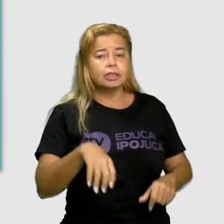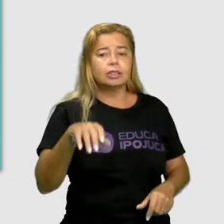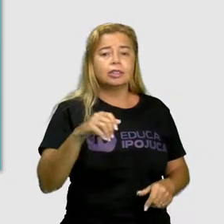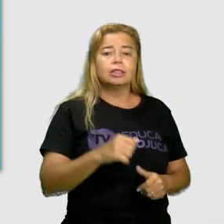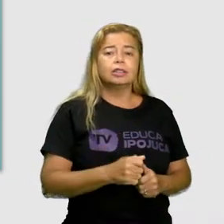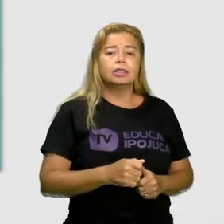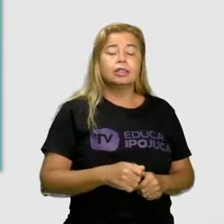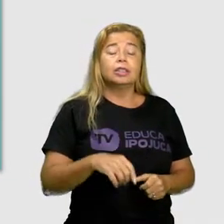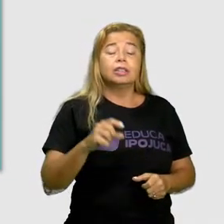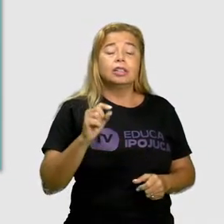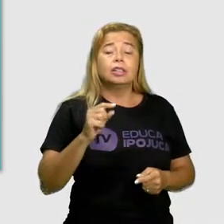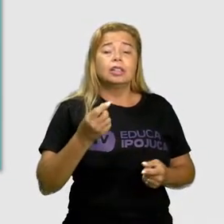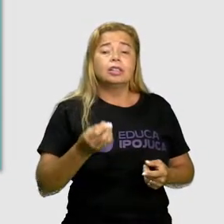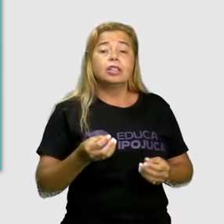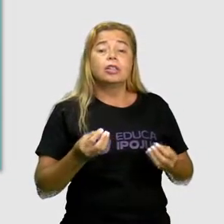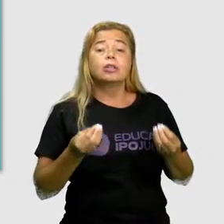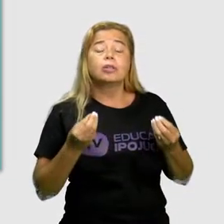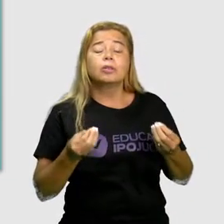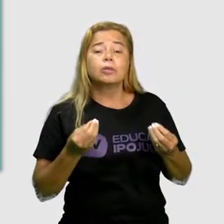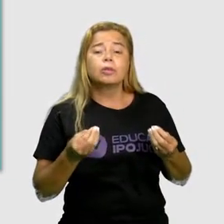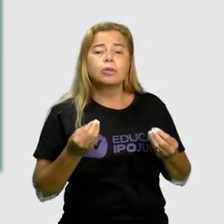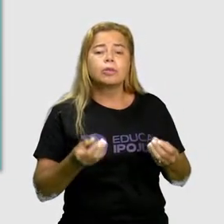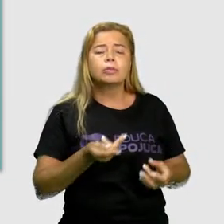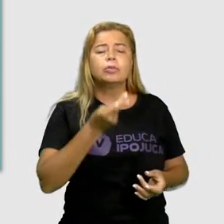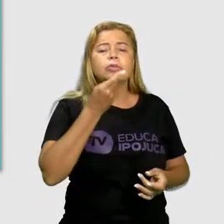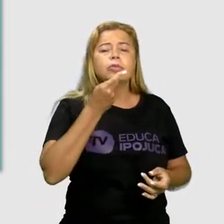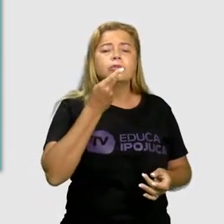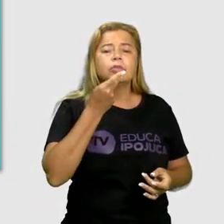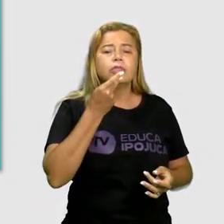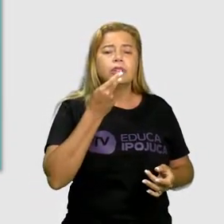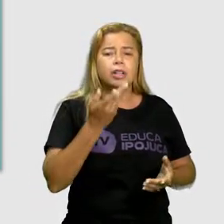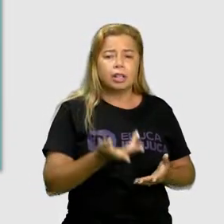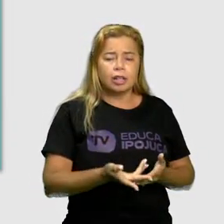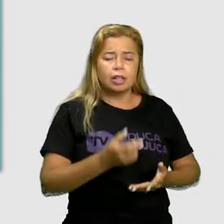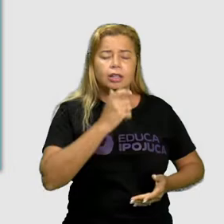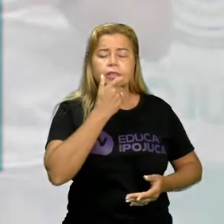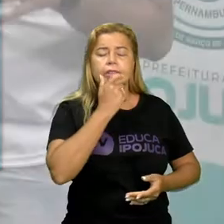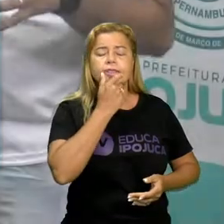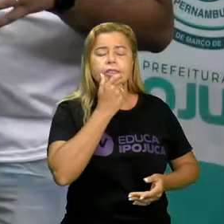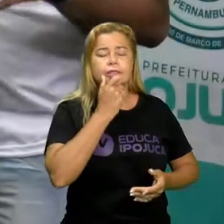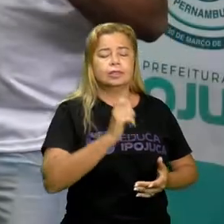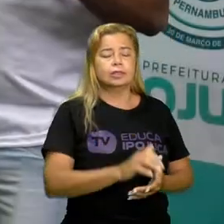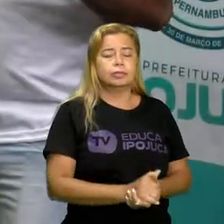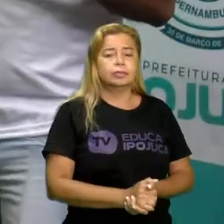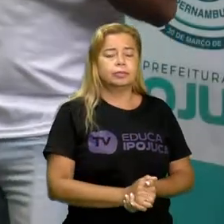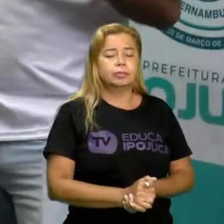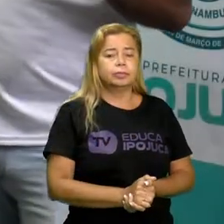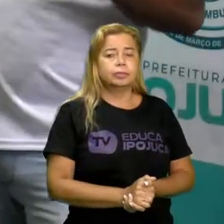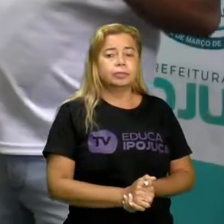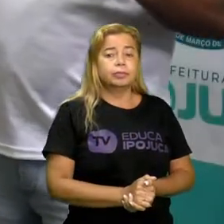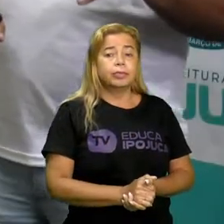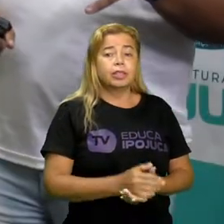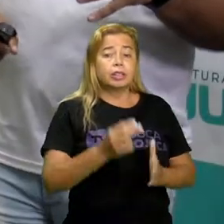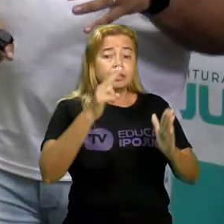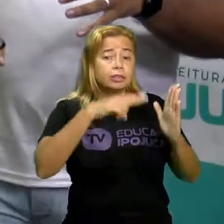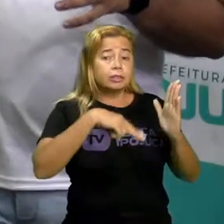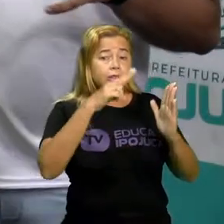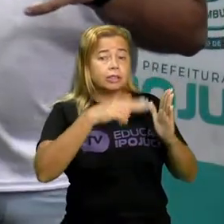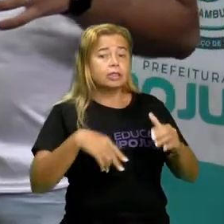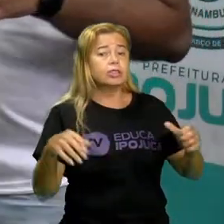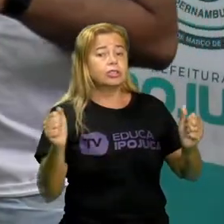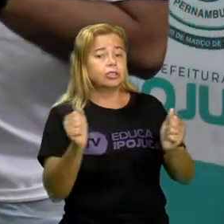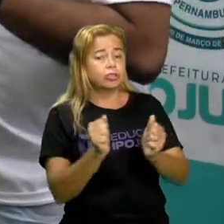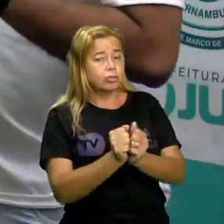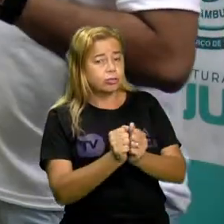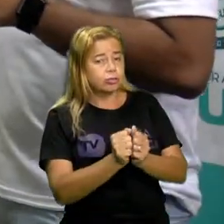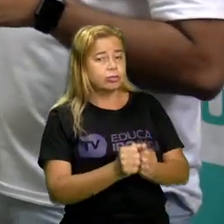como que eu devo pronunciar esta letra em inglês, tá bom? Então, vou ler junto com vocês.